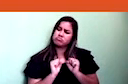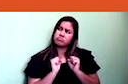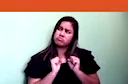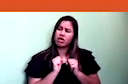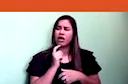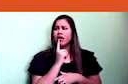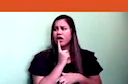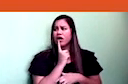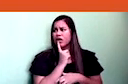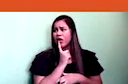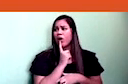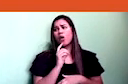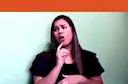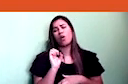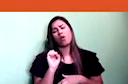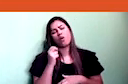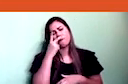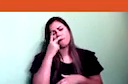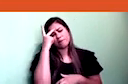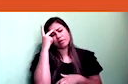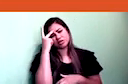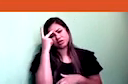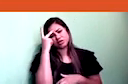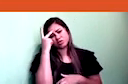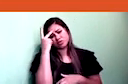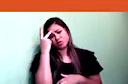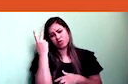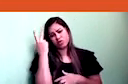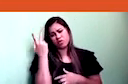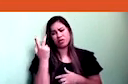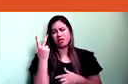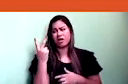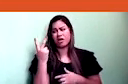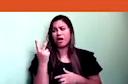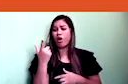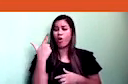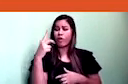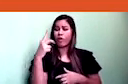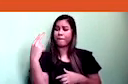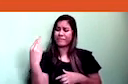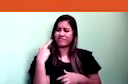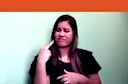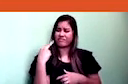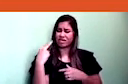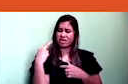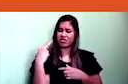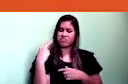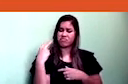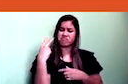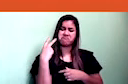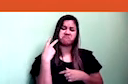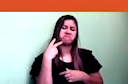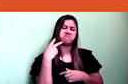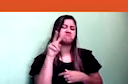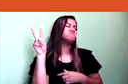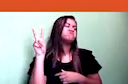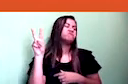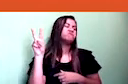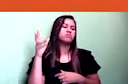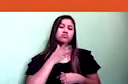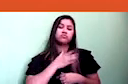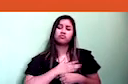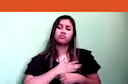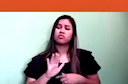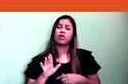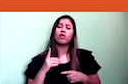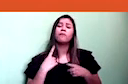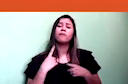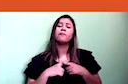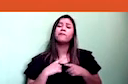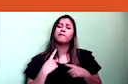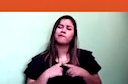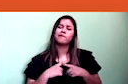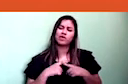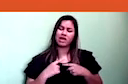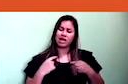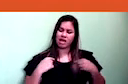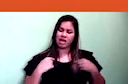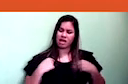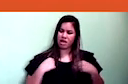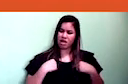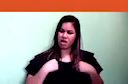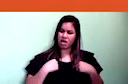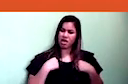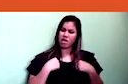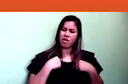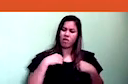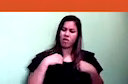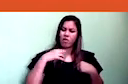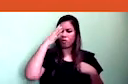vezes a pessoa passa a ser não-quista, né? E isso é ruim. Mas tudo isso em função do quê? Da linha de raciocínio, da